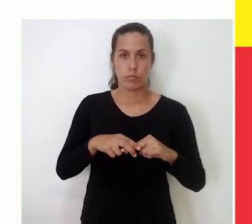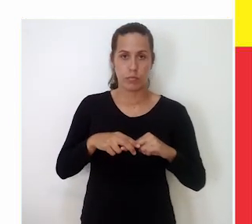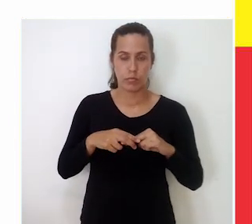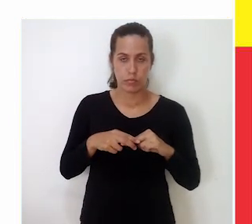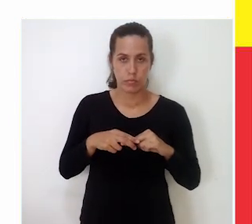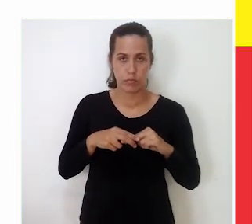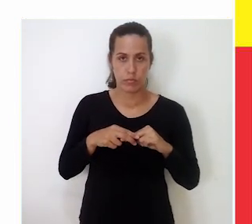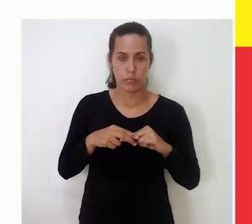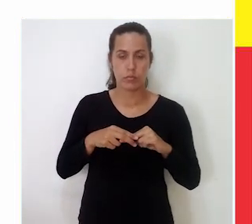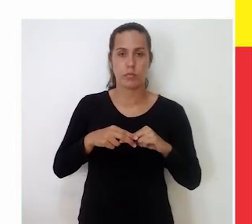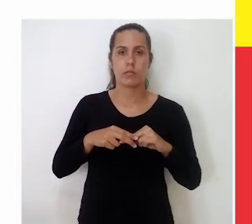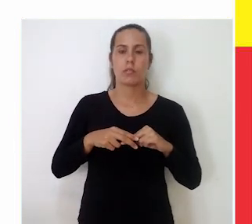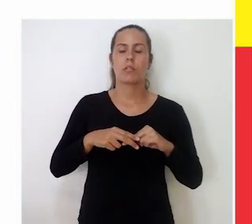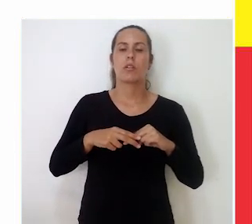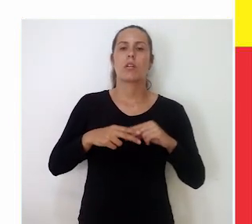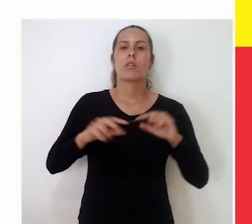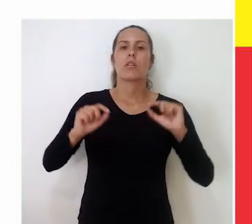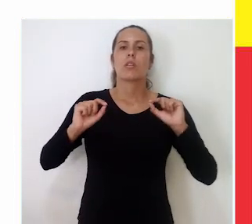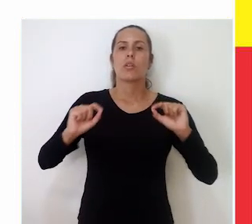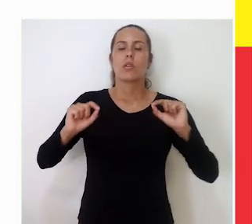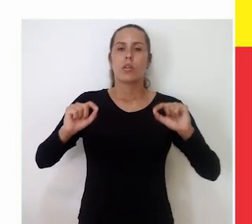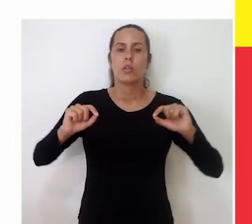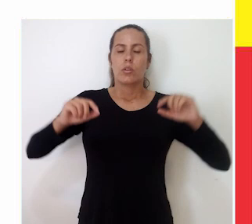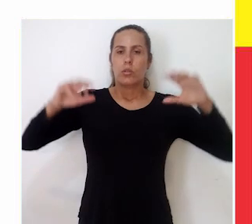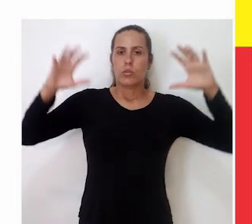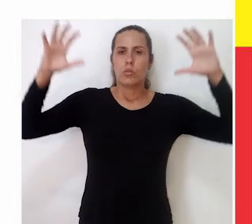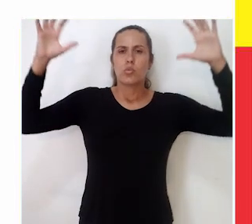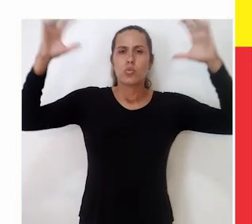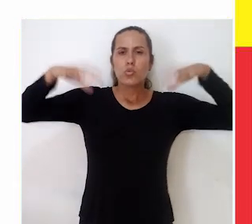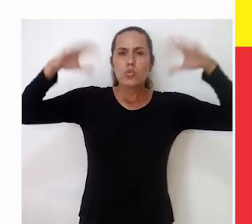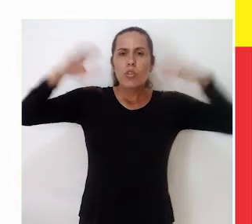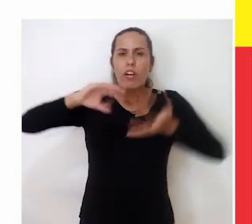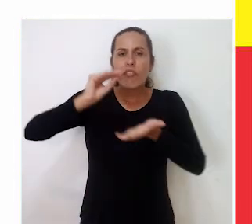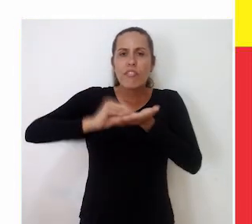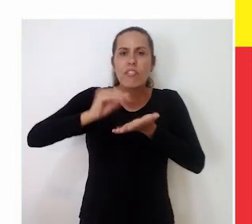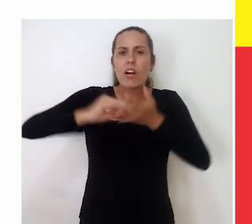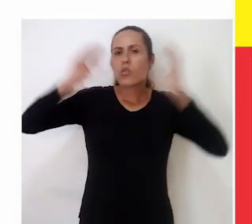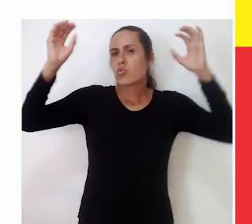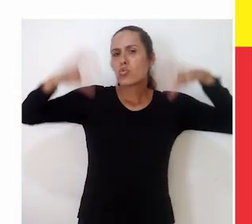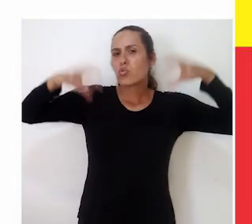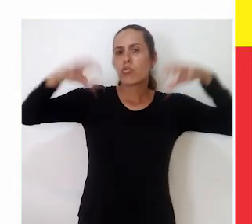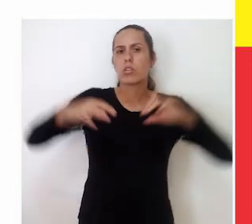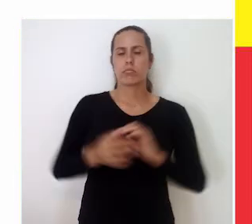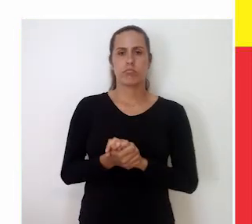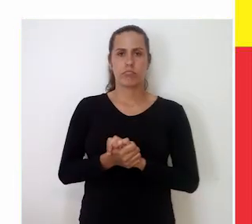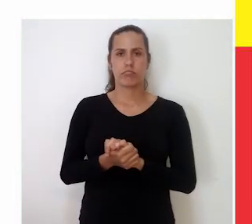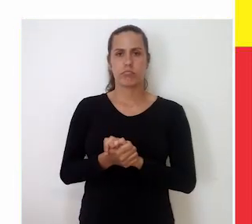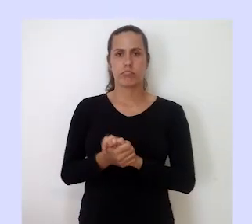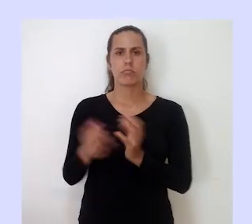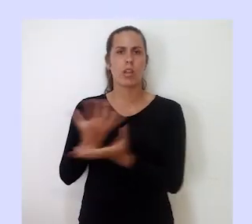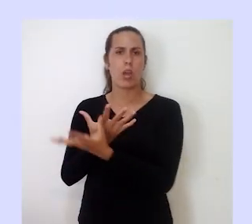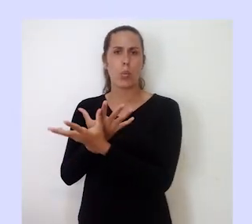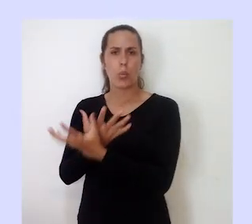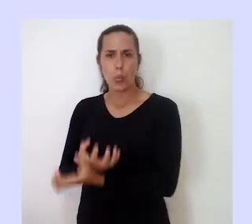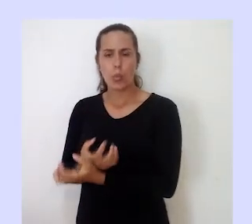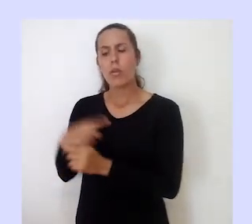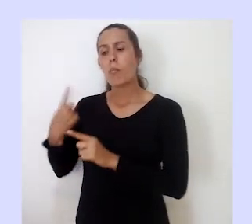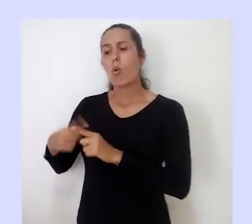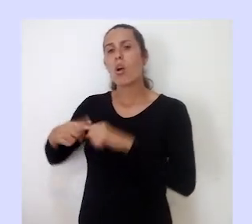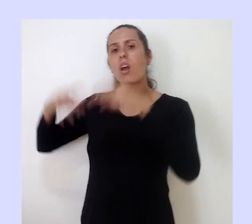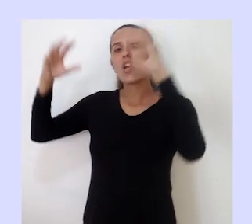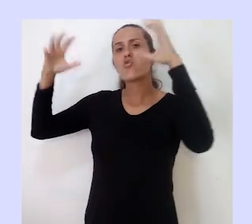precipitação pluviométrica. Traduzindo, chuva. Só tem seca porque não há chuva, não